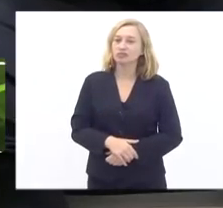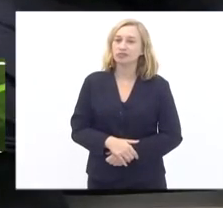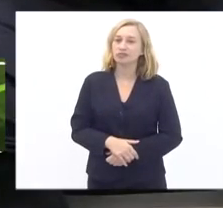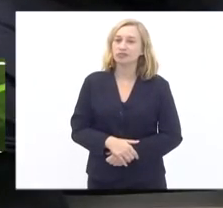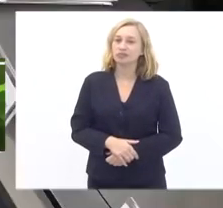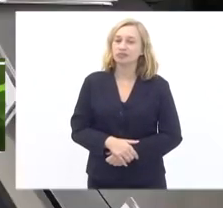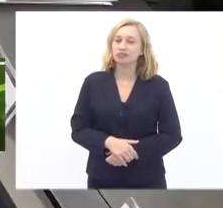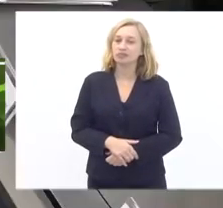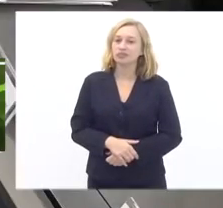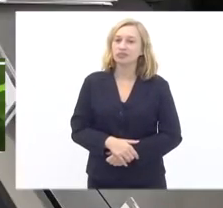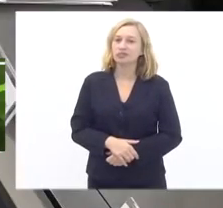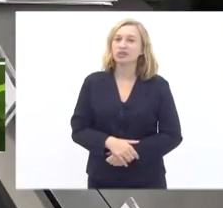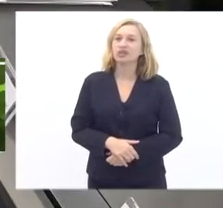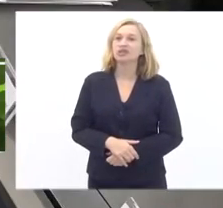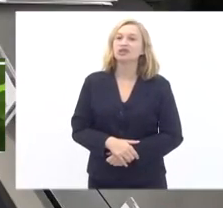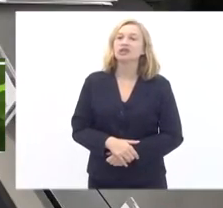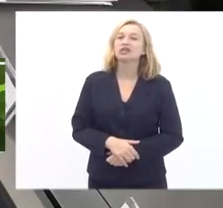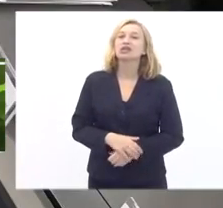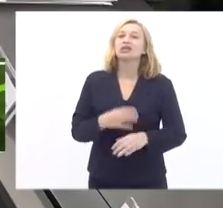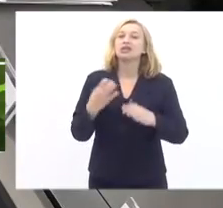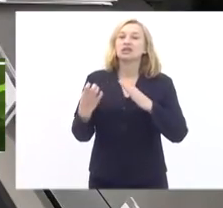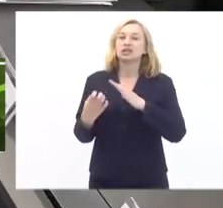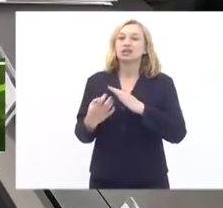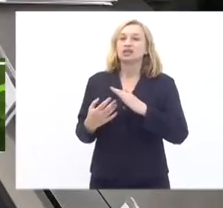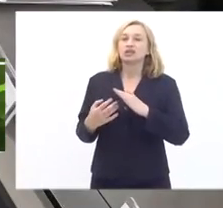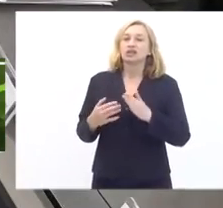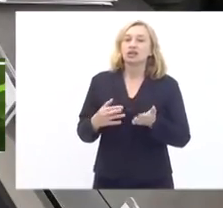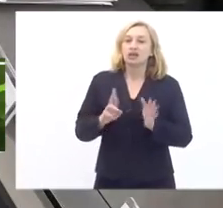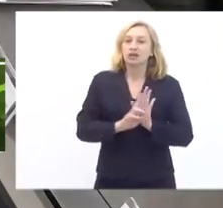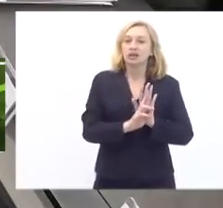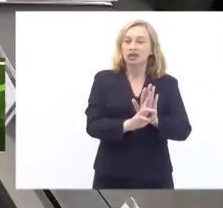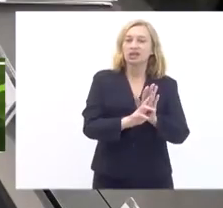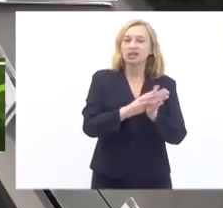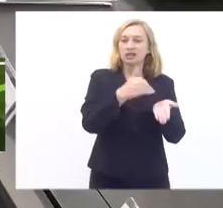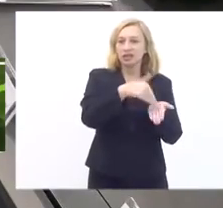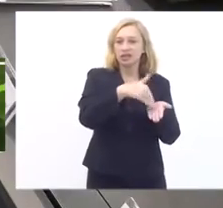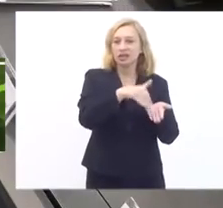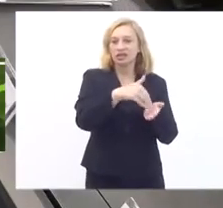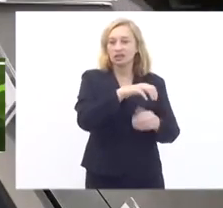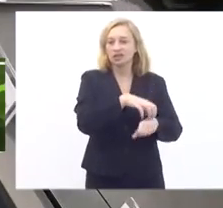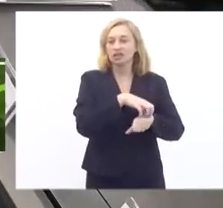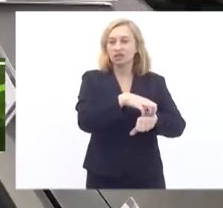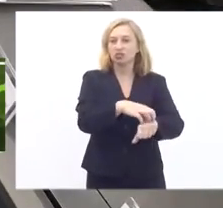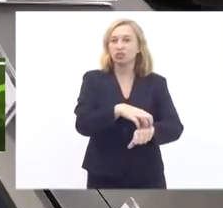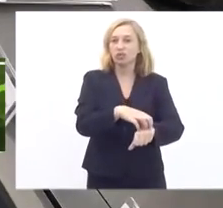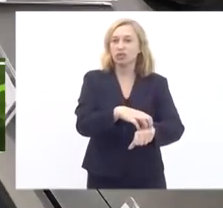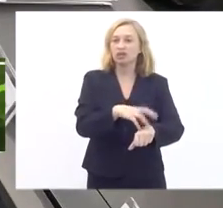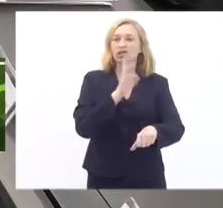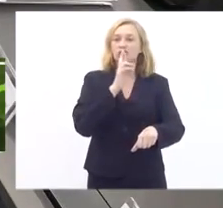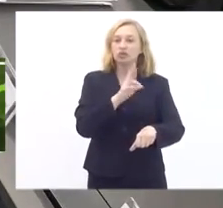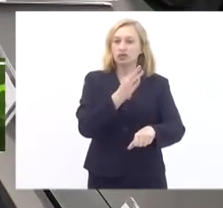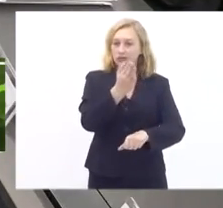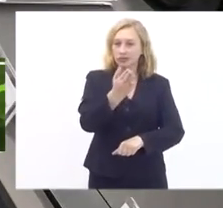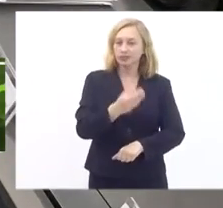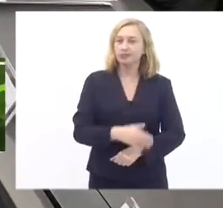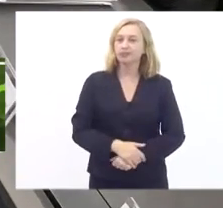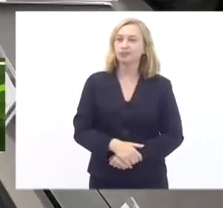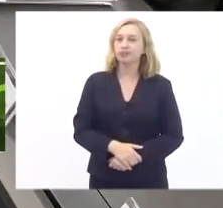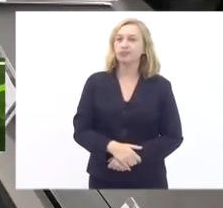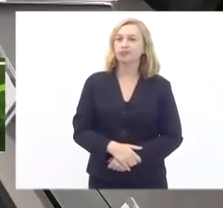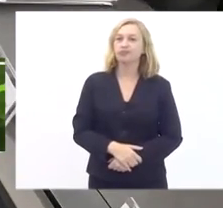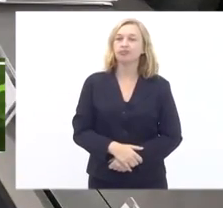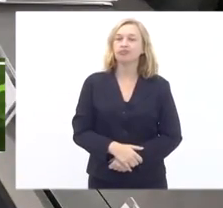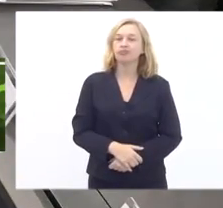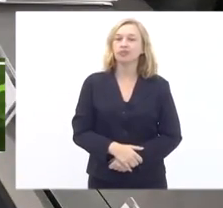Com a Secretaria de Transporte. Agora, o representante da Secretaria de Transporte poderia responder, né, deputado? Não foi esse deputado, Osvaldo? Foi, sim. Então, eu queria